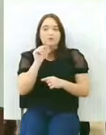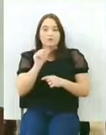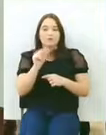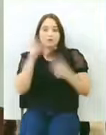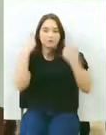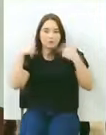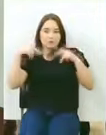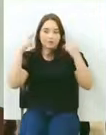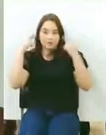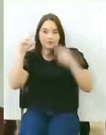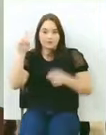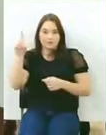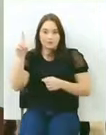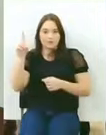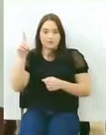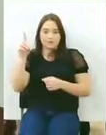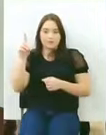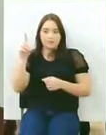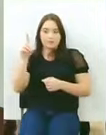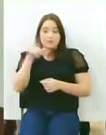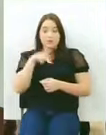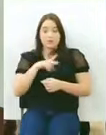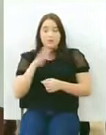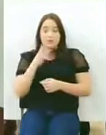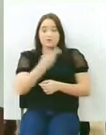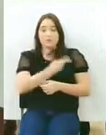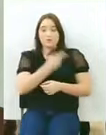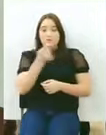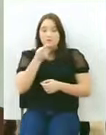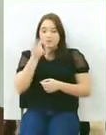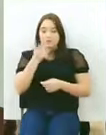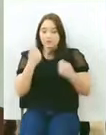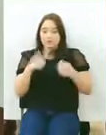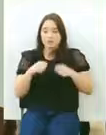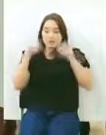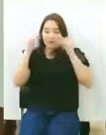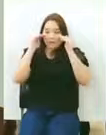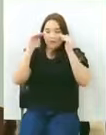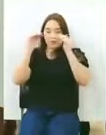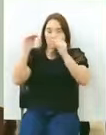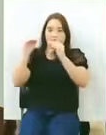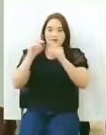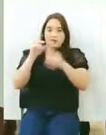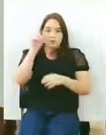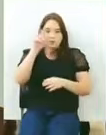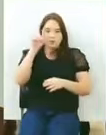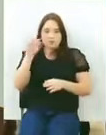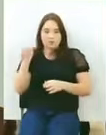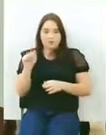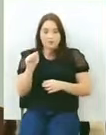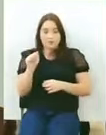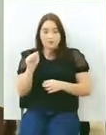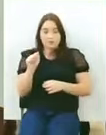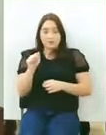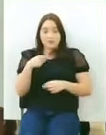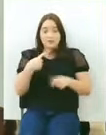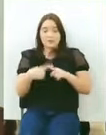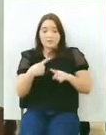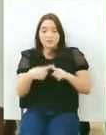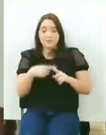de Deus, cuidar de nós. Hebreus diz que nós devemos honrar os nossos guias,